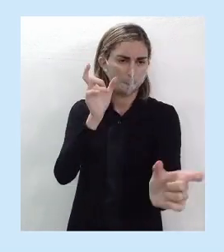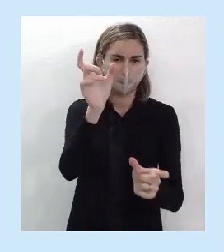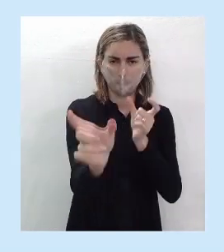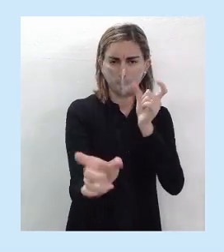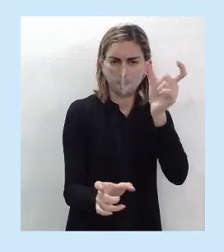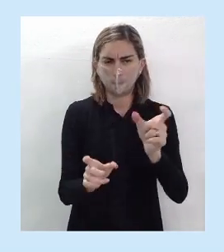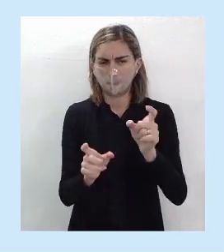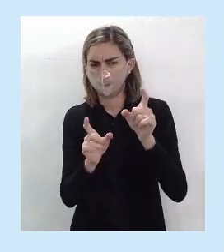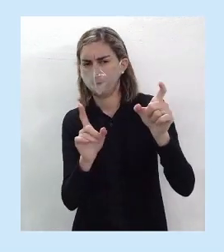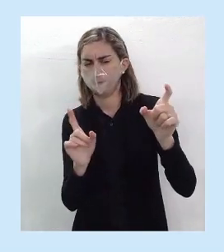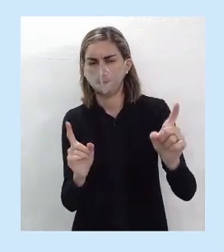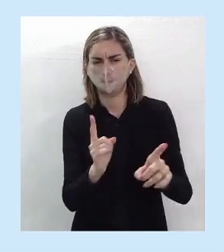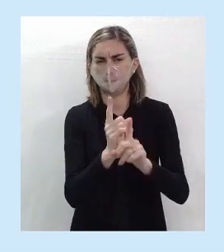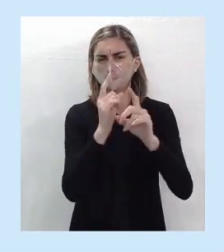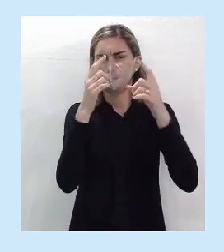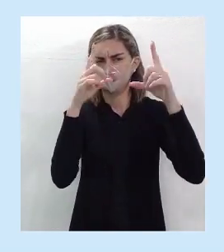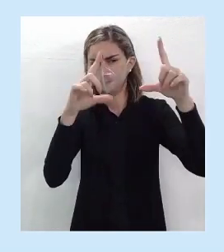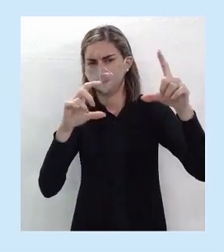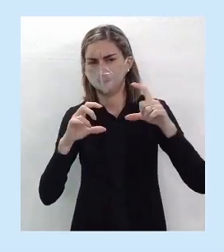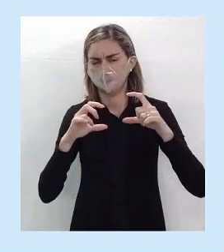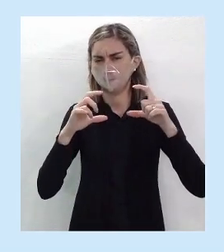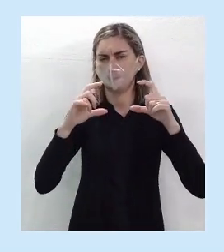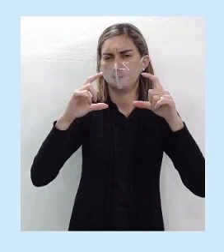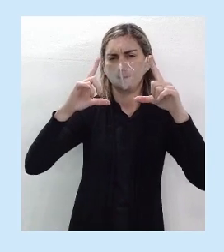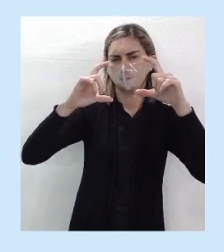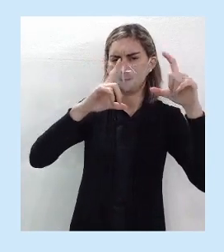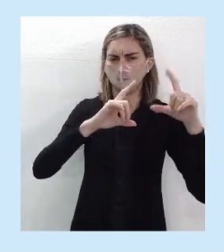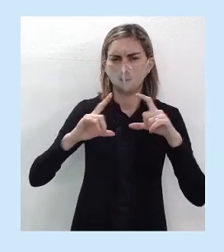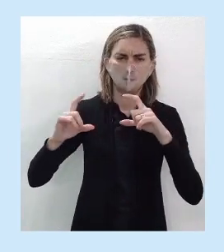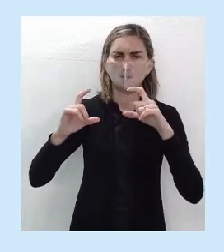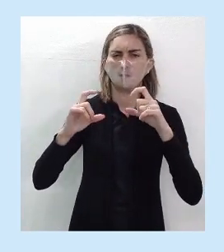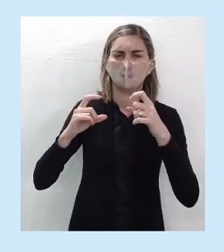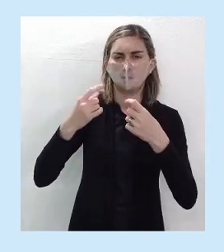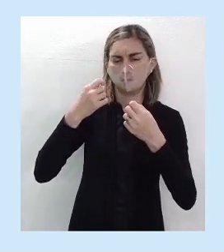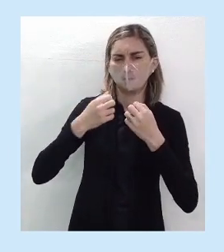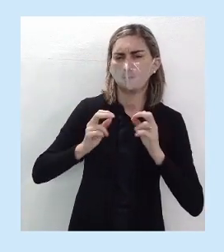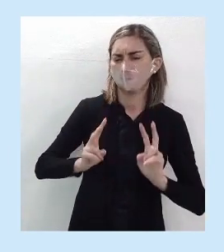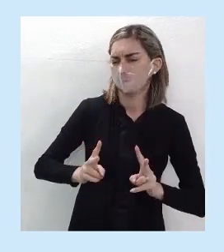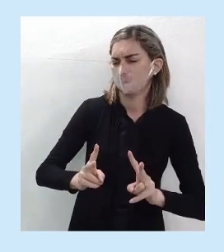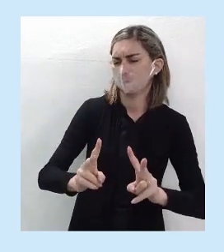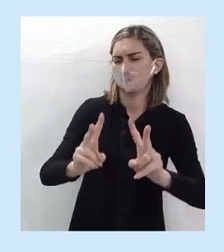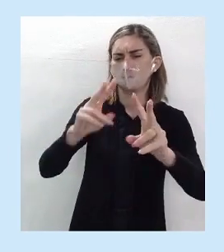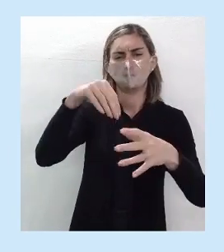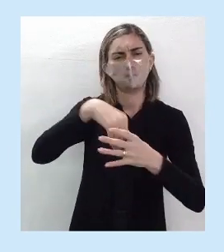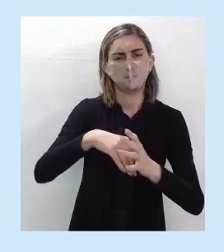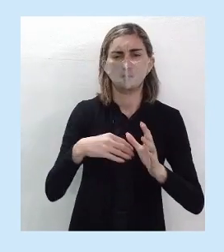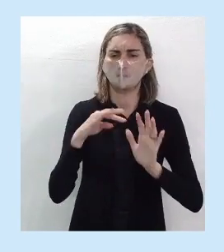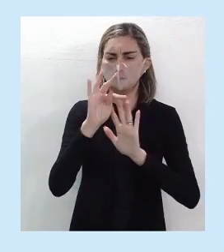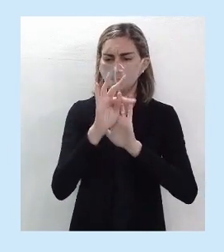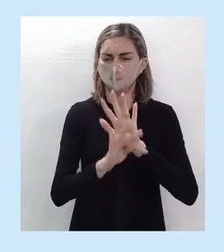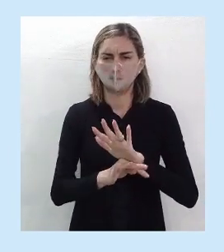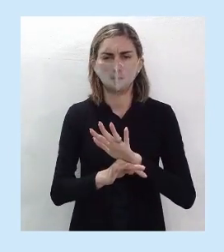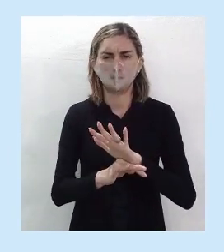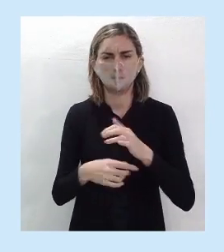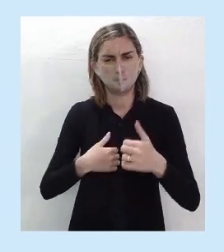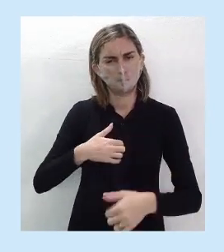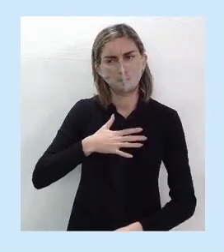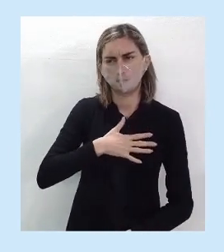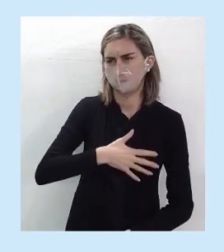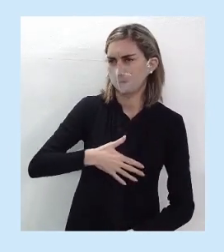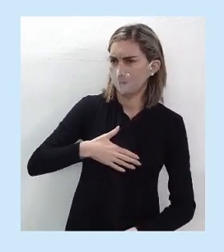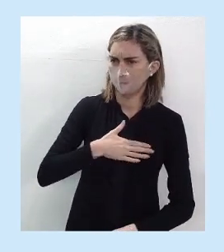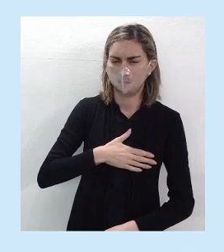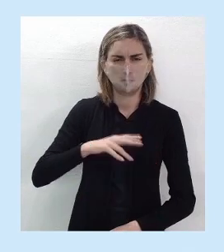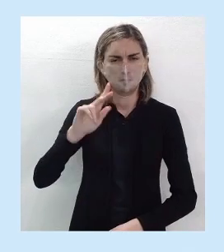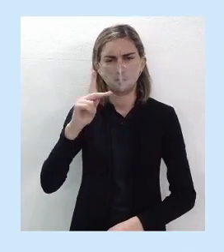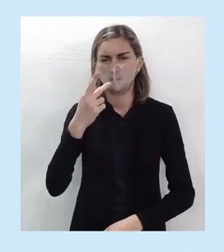um pequeno instante e levando aquilo e ali para toda a eternidade dentro do nosso texto. Eu gosto muito dos